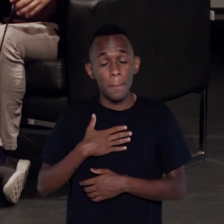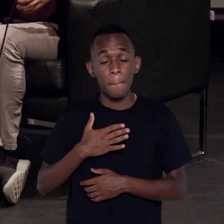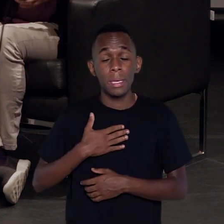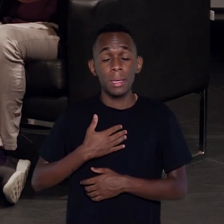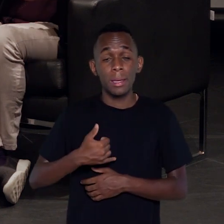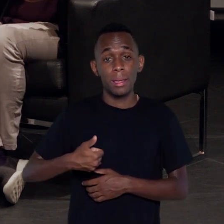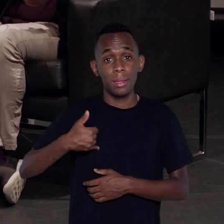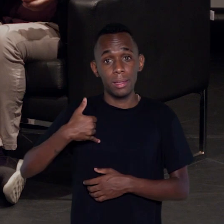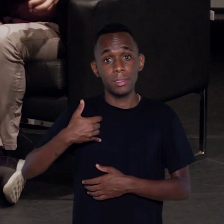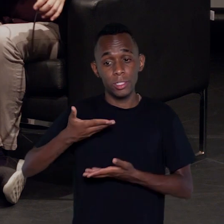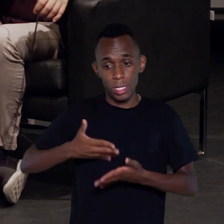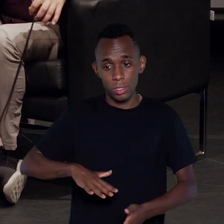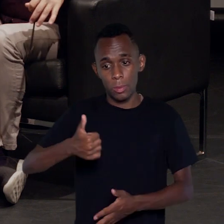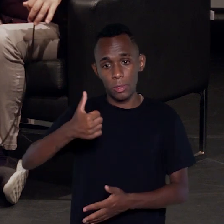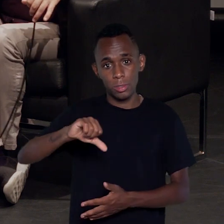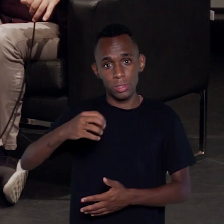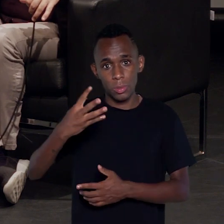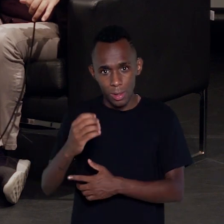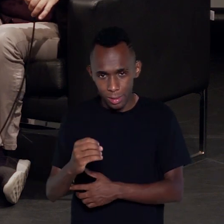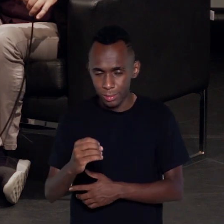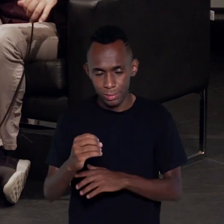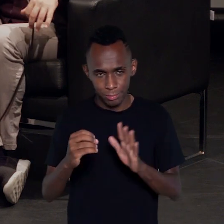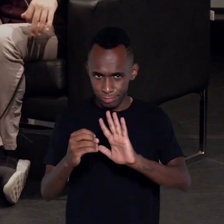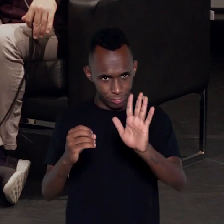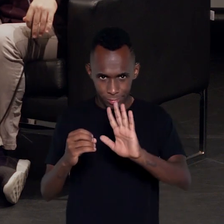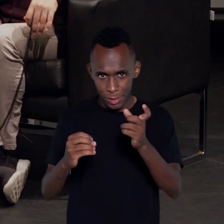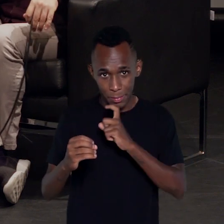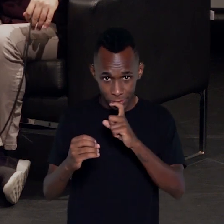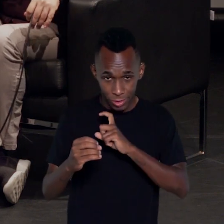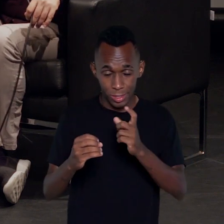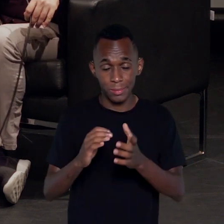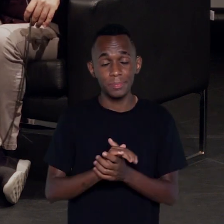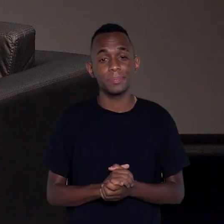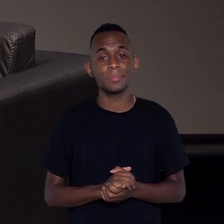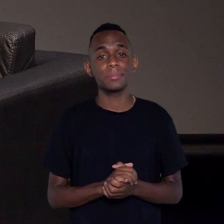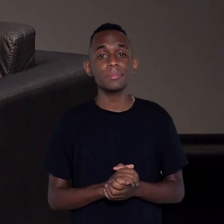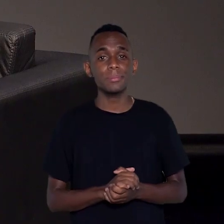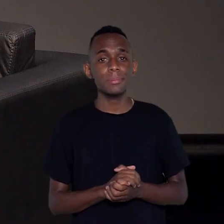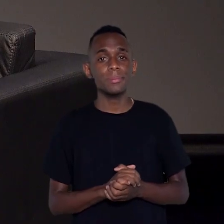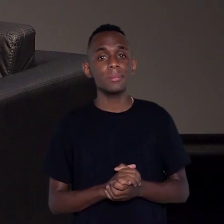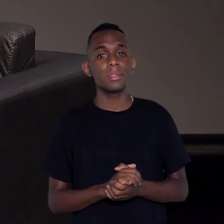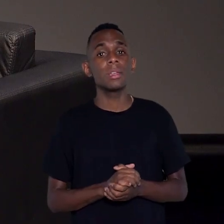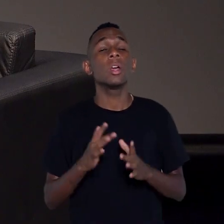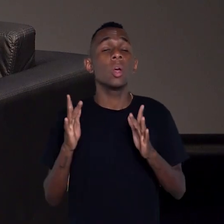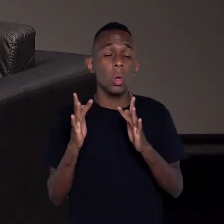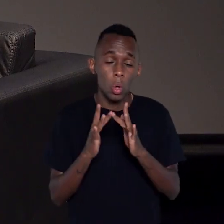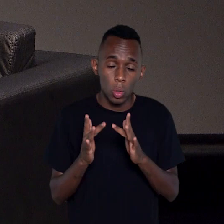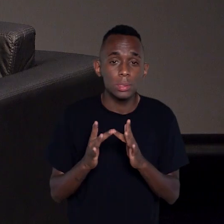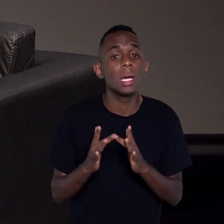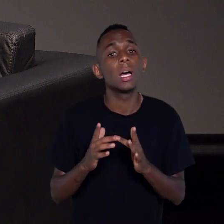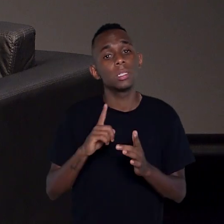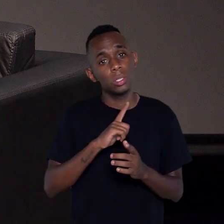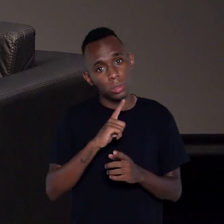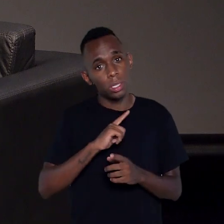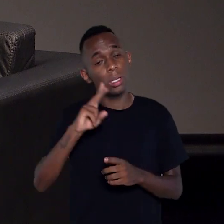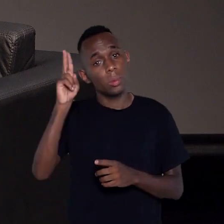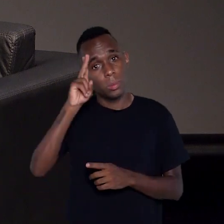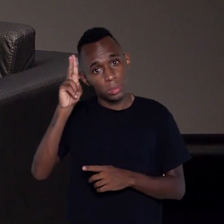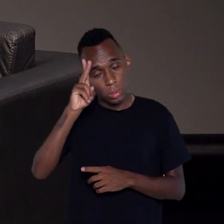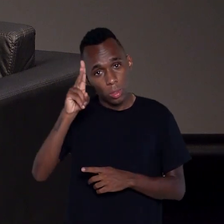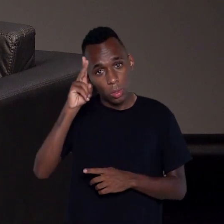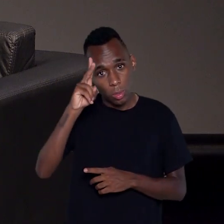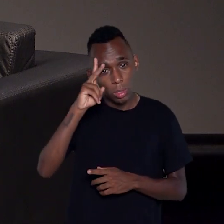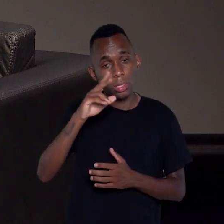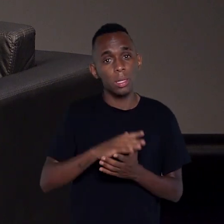nascido em 1940. Mas não era verdade. Mas é isso, eu tive contato com essa